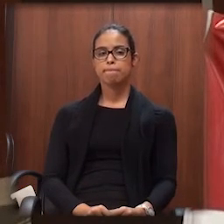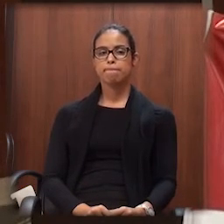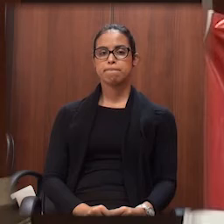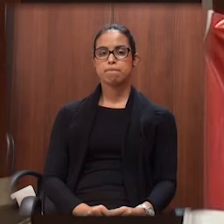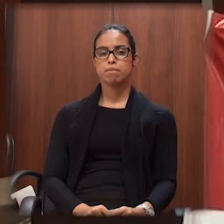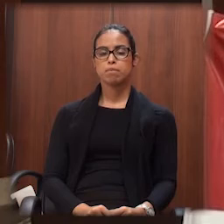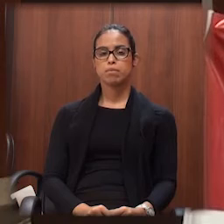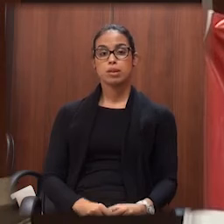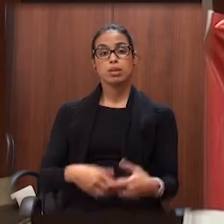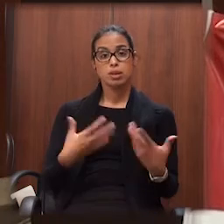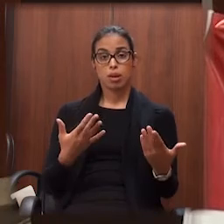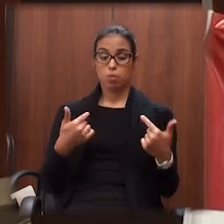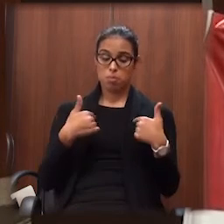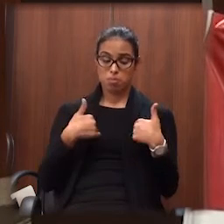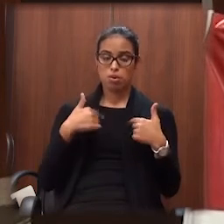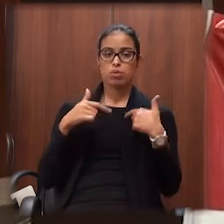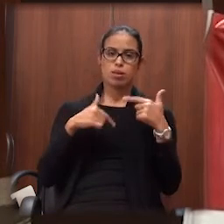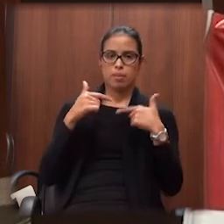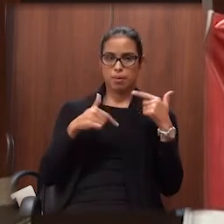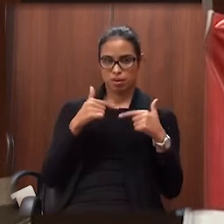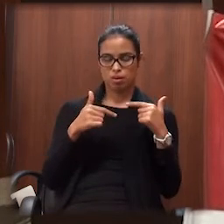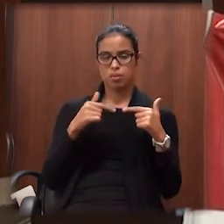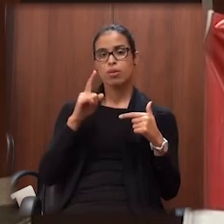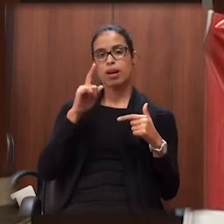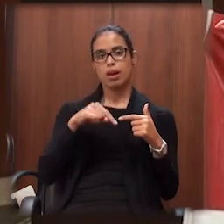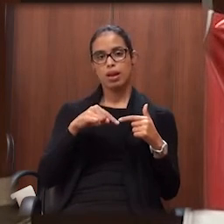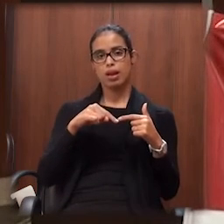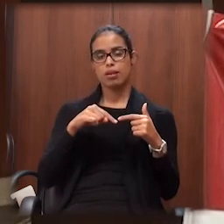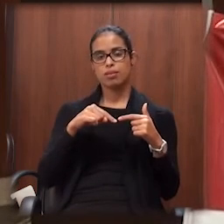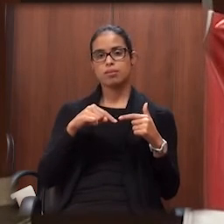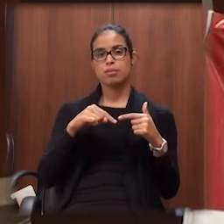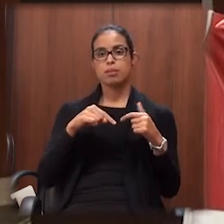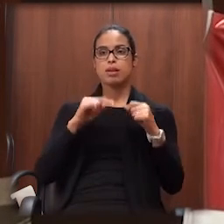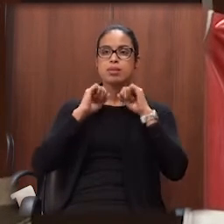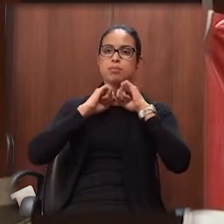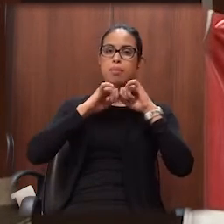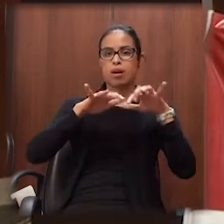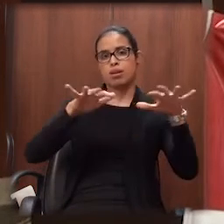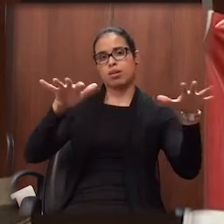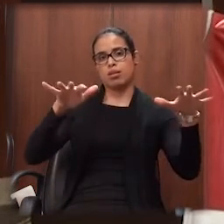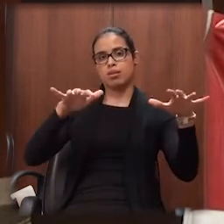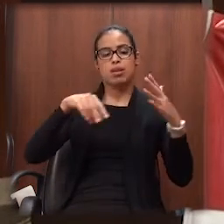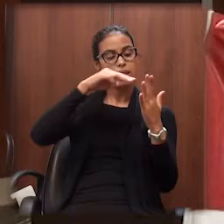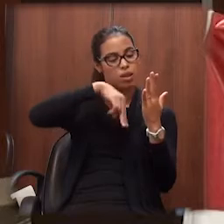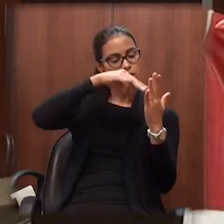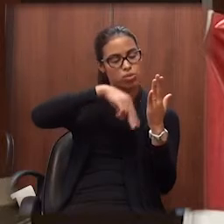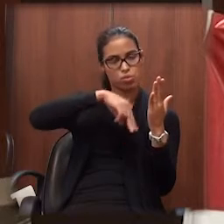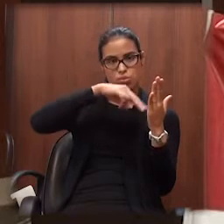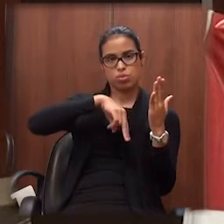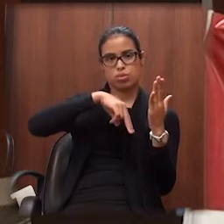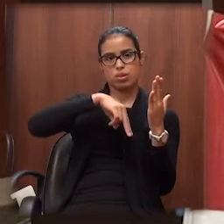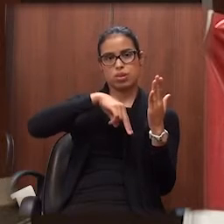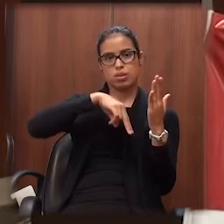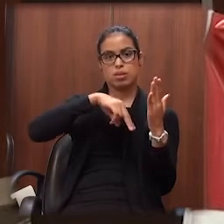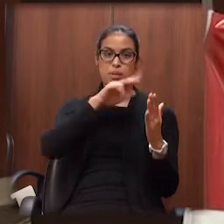minha tarefa é fundamentalmente a de ecoar a leitura feita